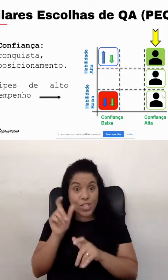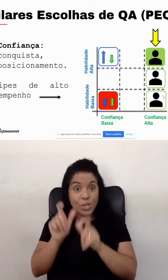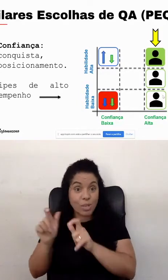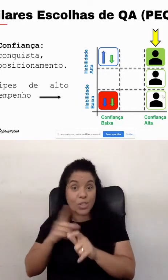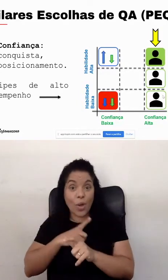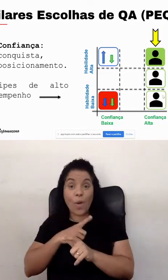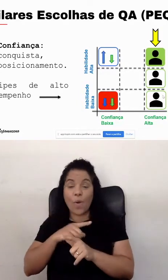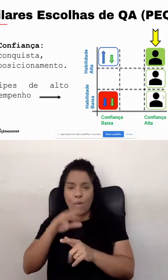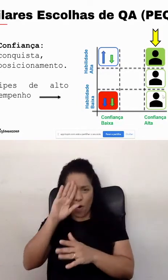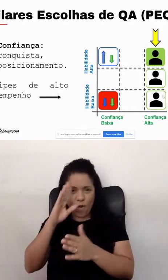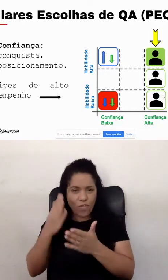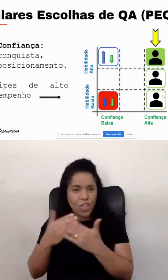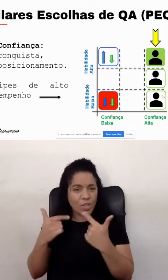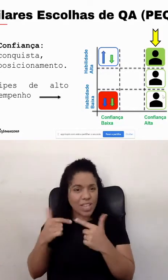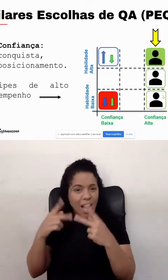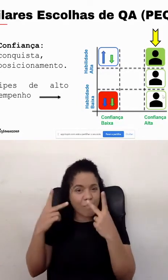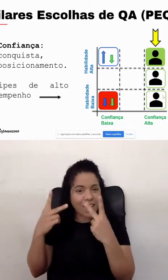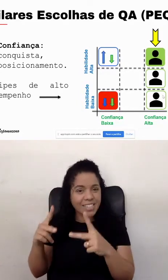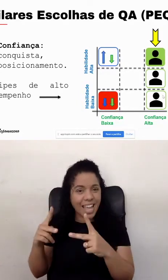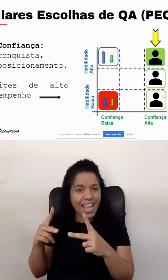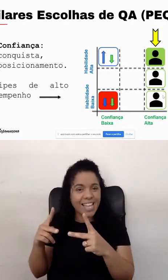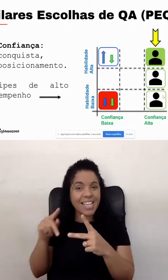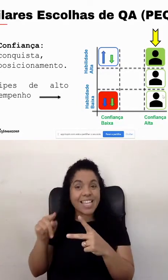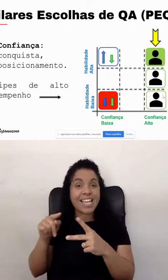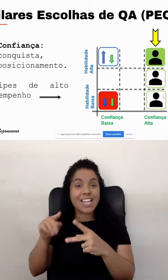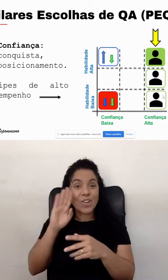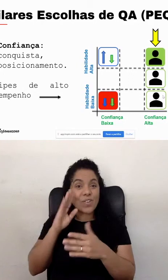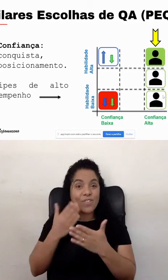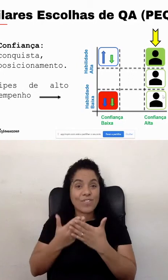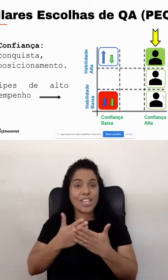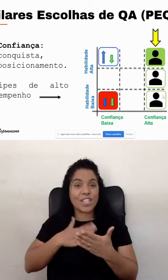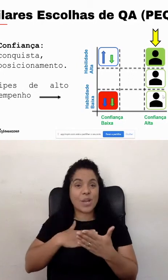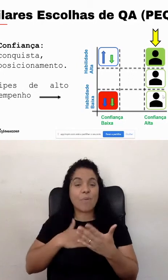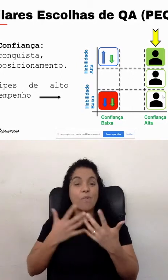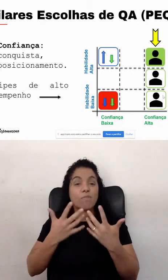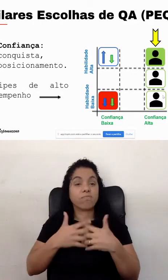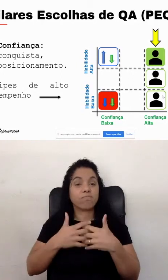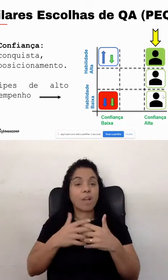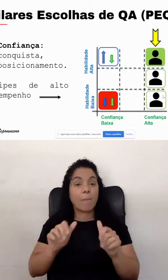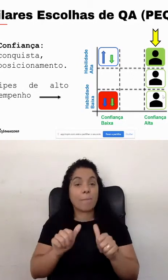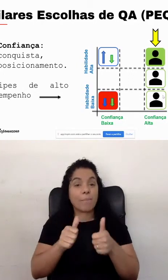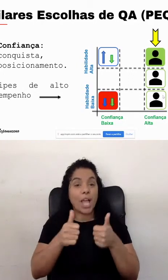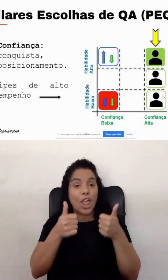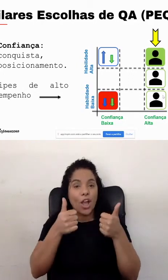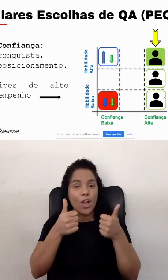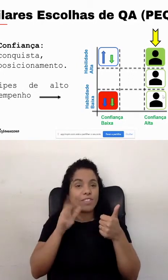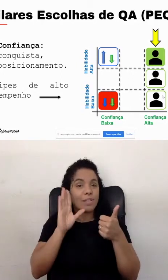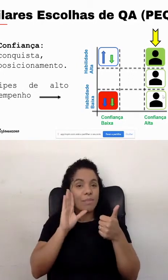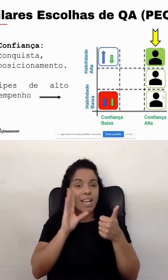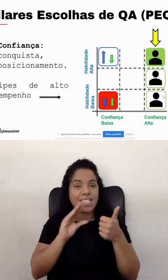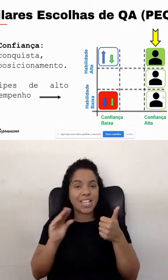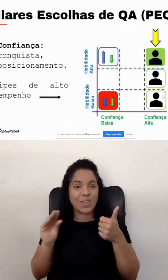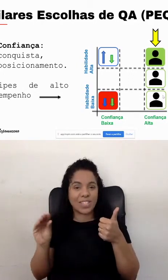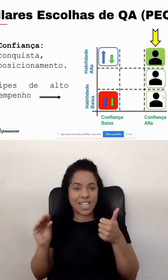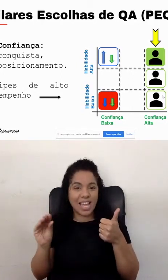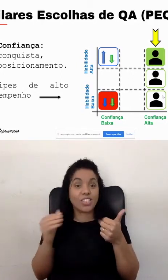confiança no trabalho dela e ela no meu, isso vai funcionar muito melhor, vai trazer mais tranquilidade, as